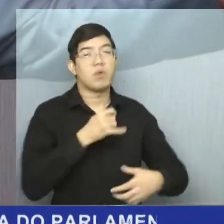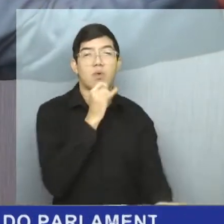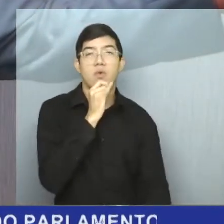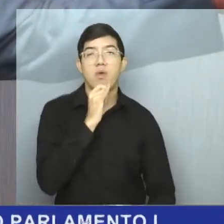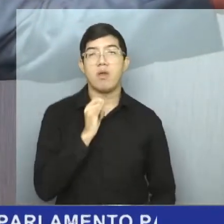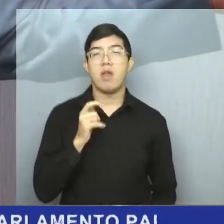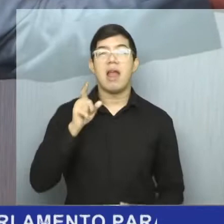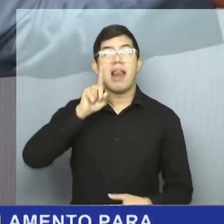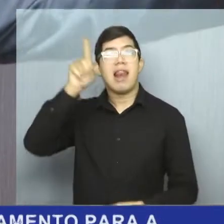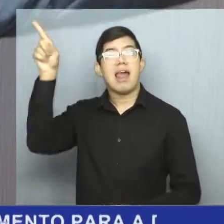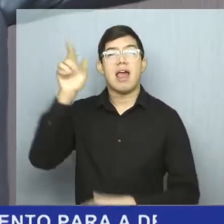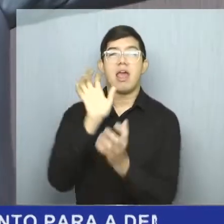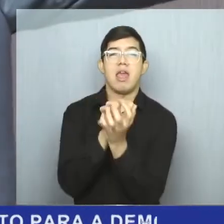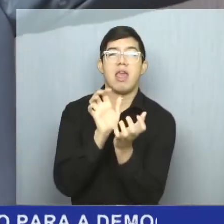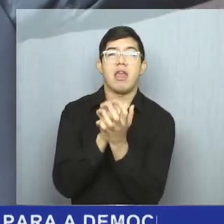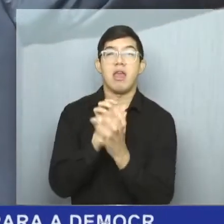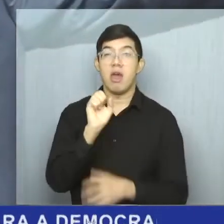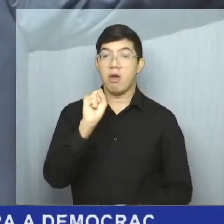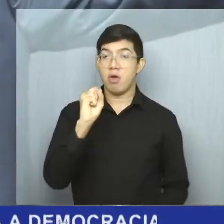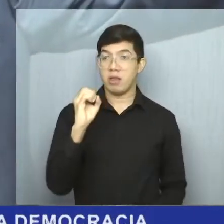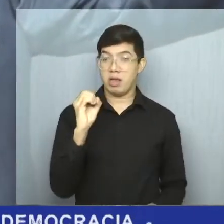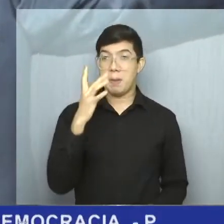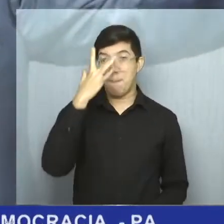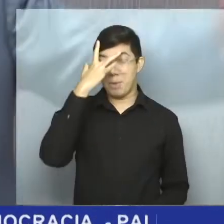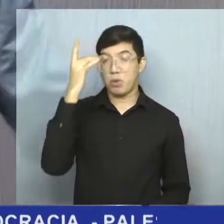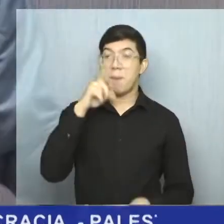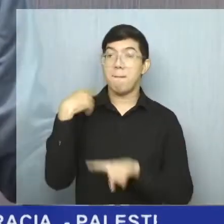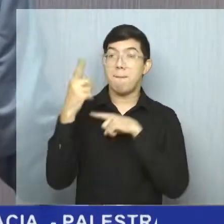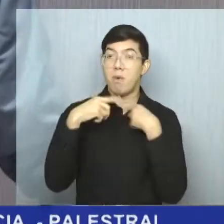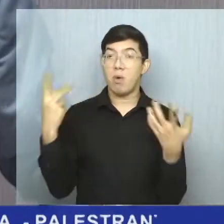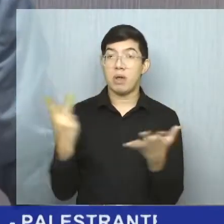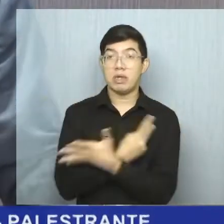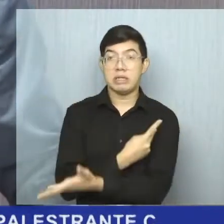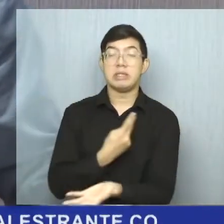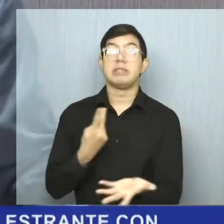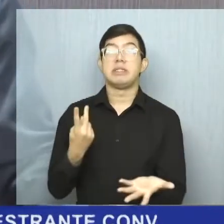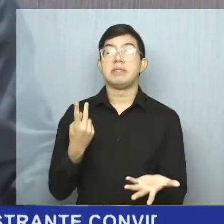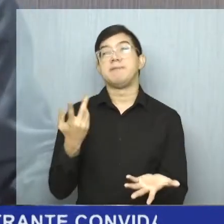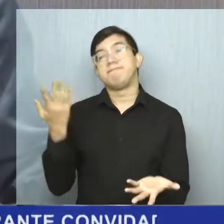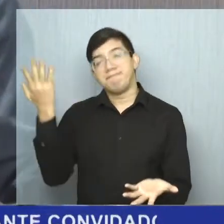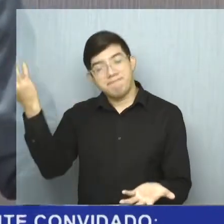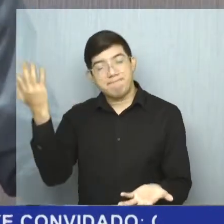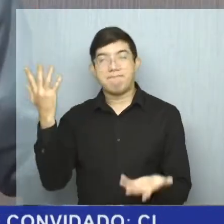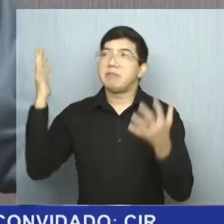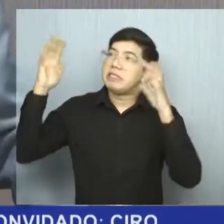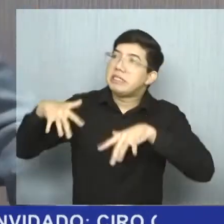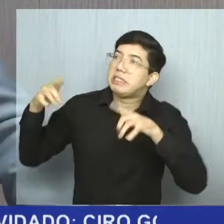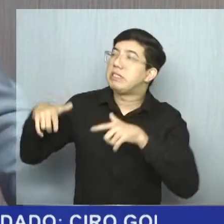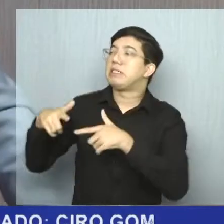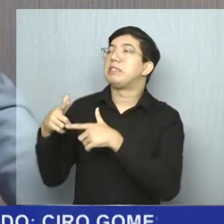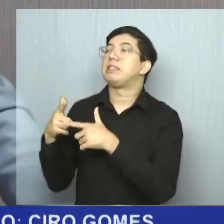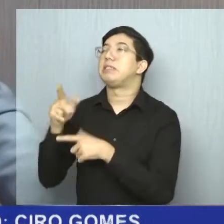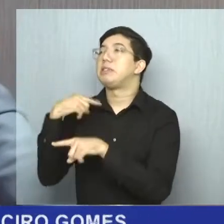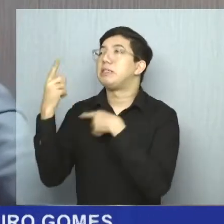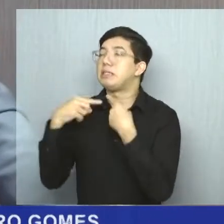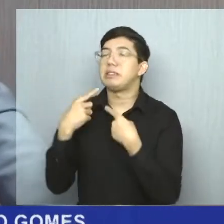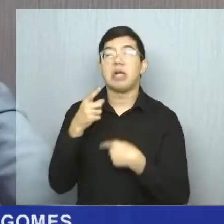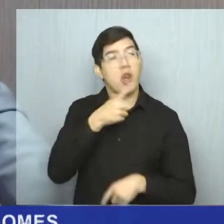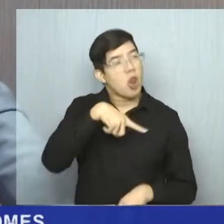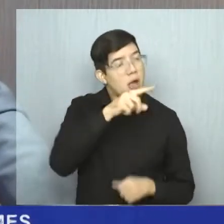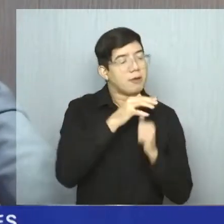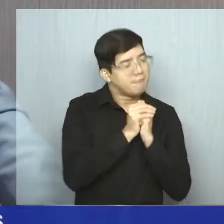pessoas em Recife, como está acontecendo, e vai a oração de todos nós cearenses para essa gente irmã nossa,